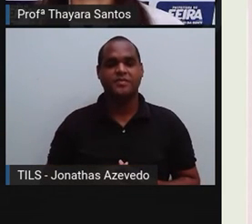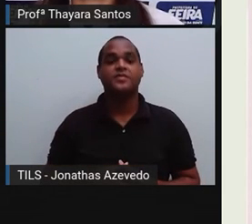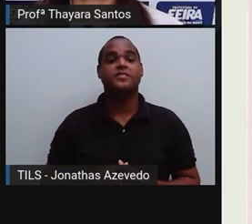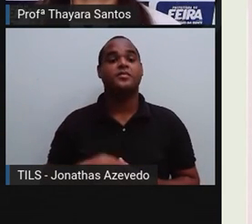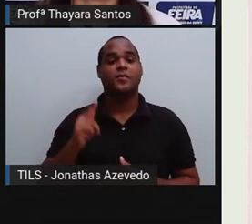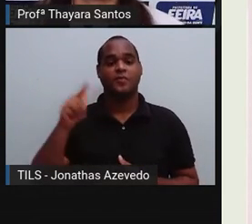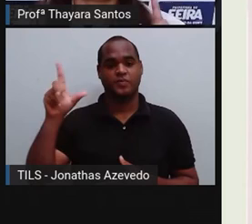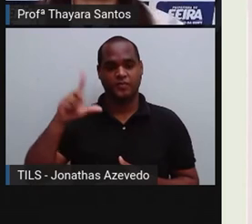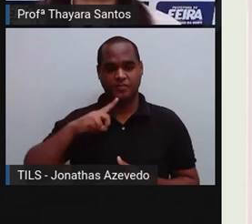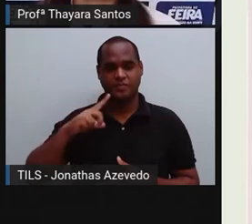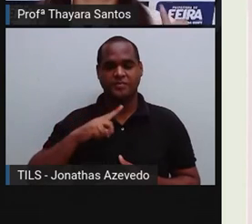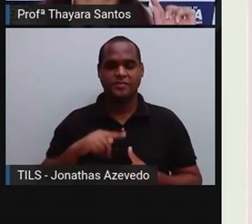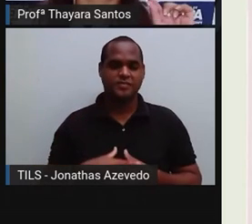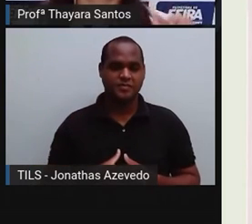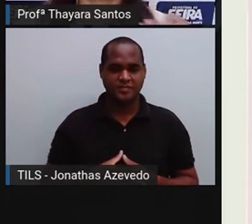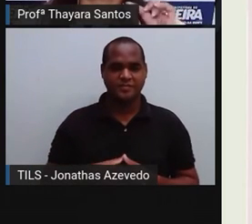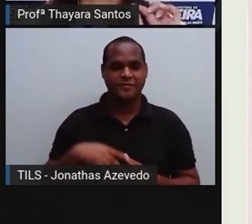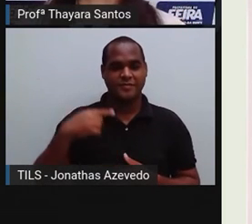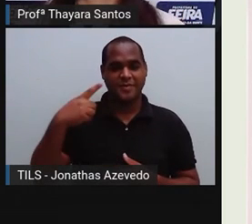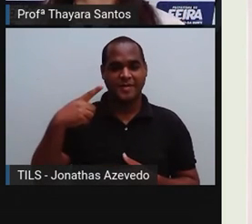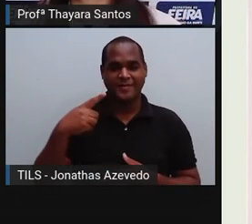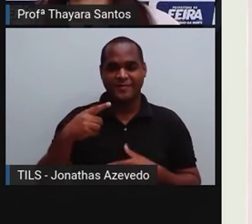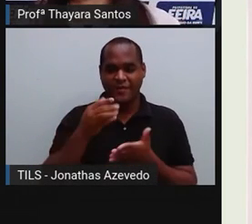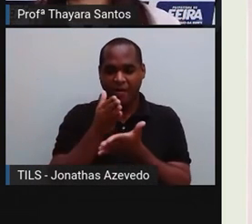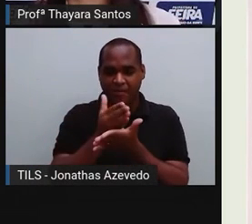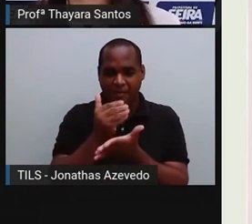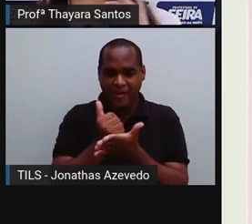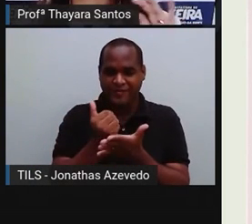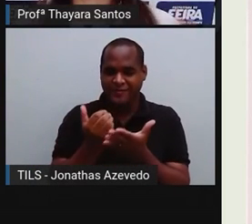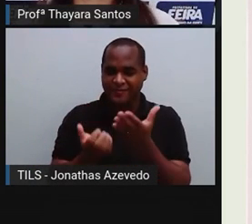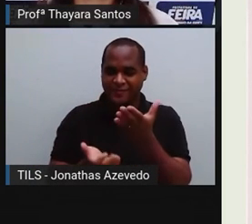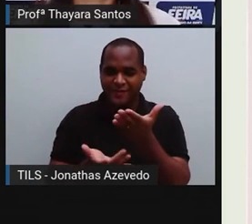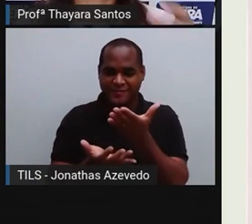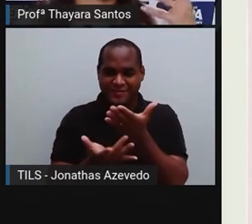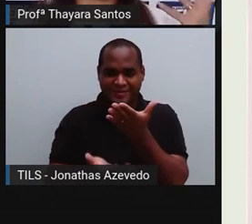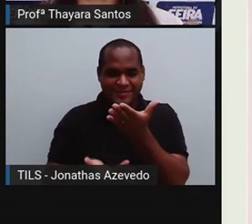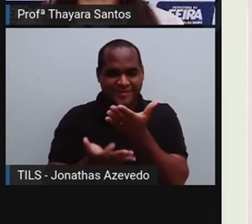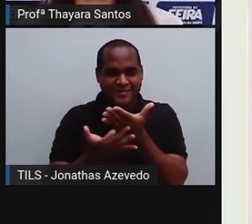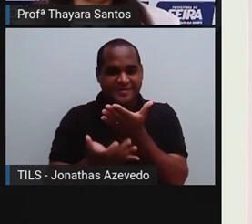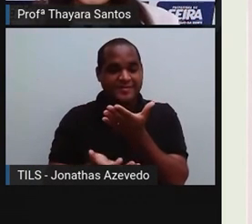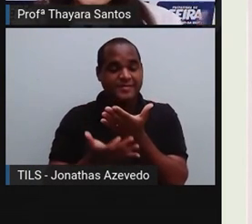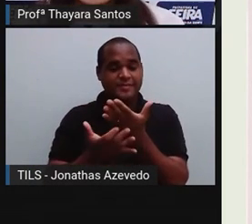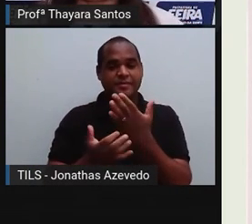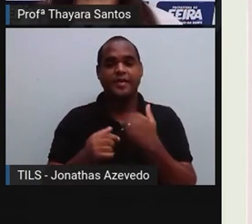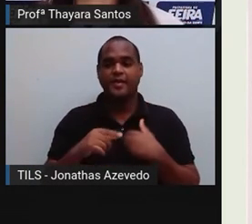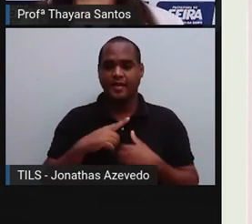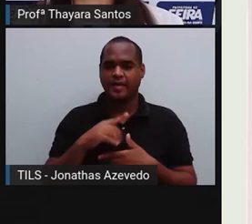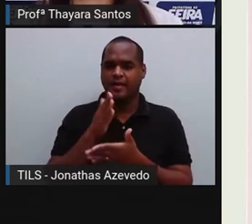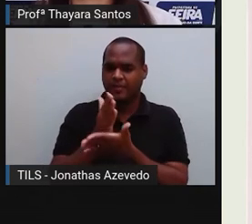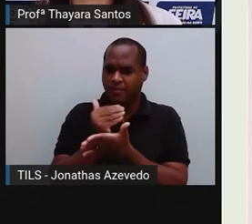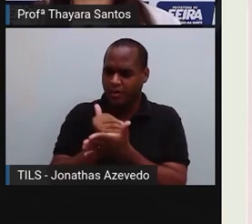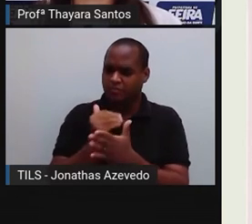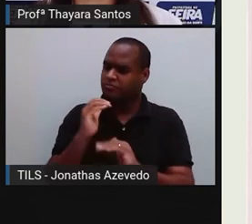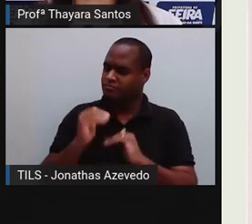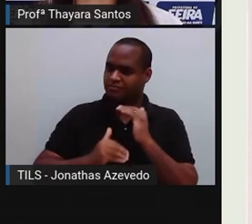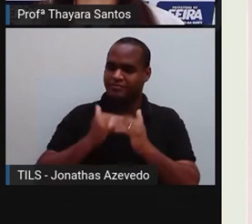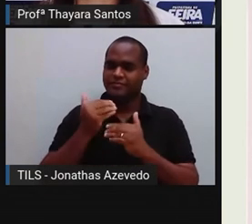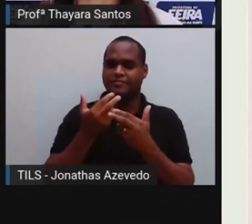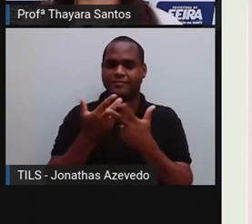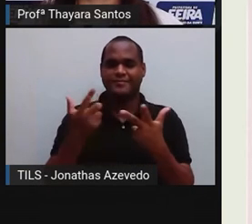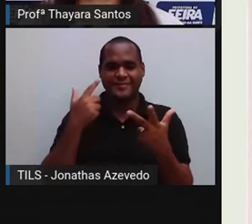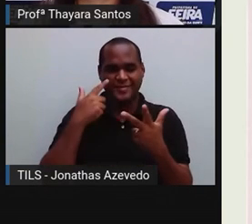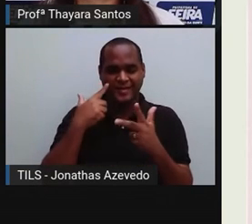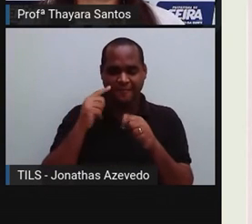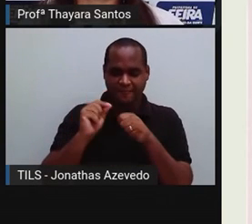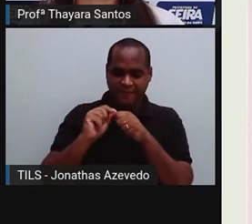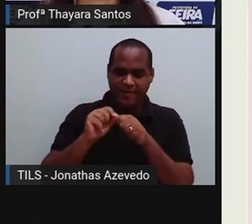Agora o próximo. Primeiro, bolo assando. Bolo assando, né, o processo de